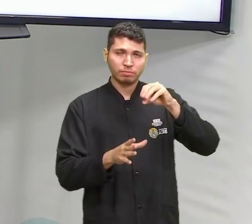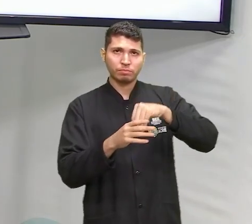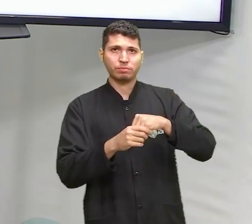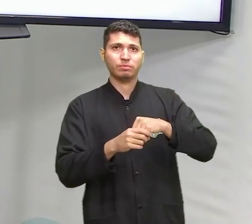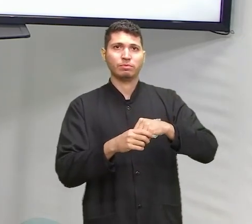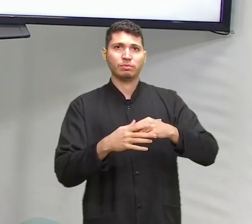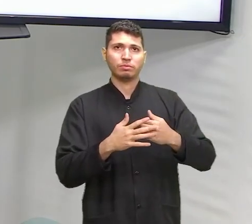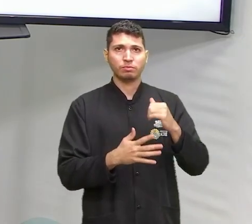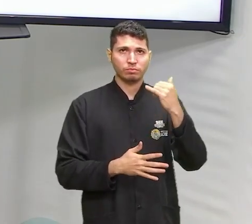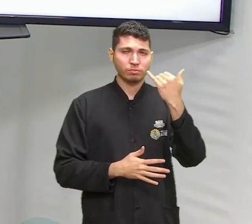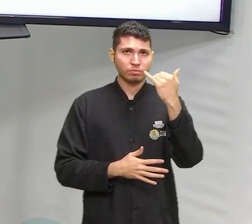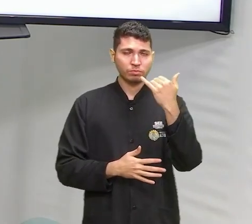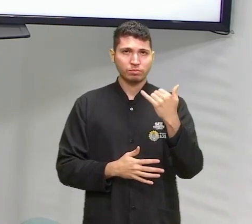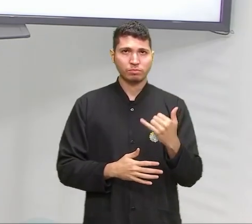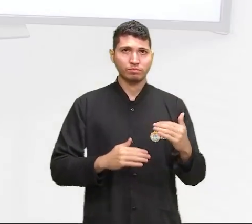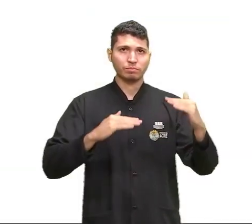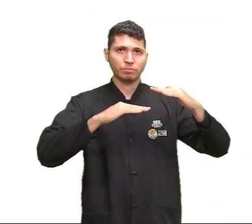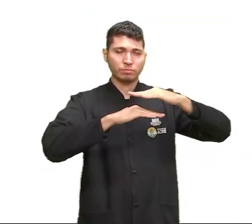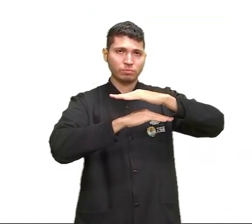em paralelo.